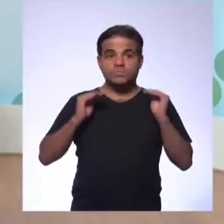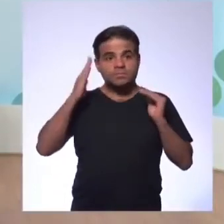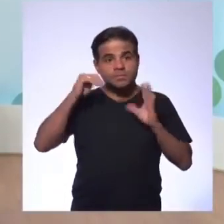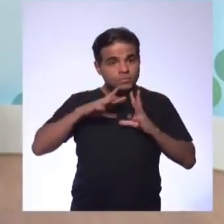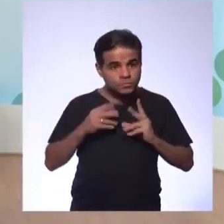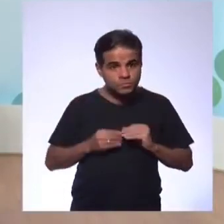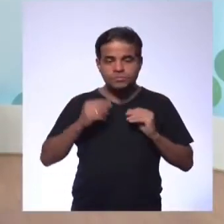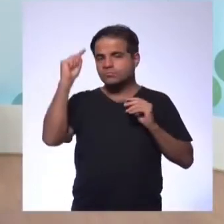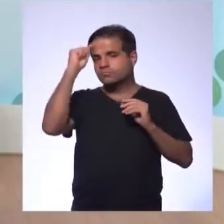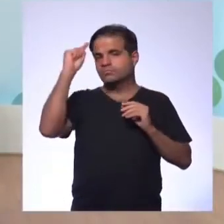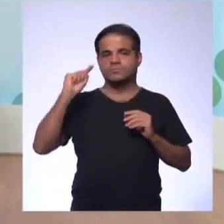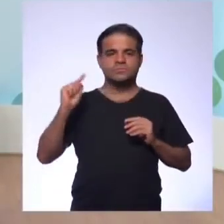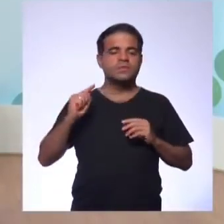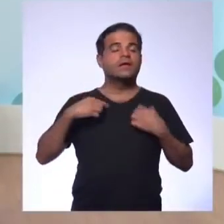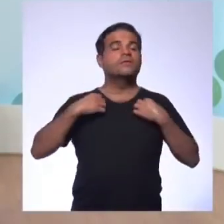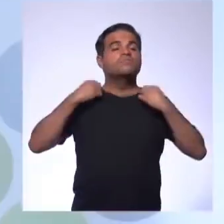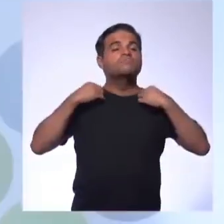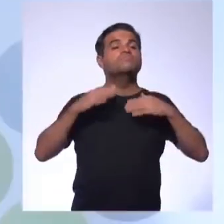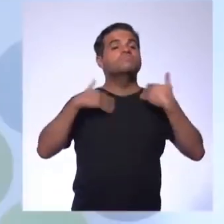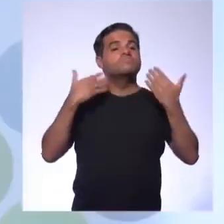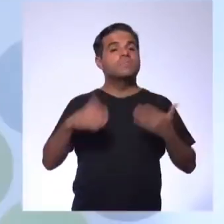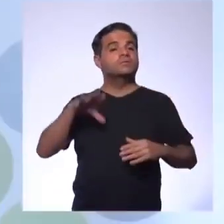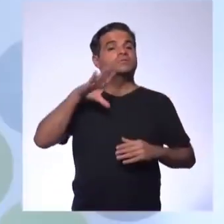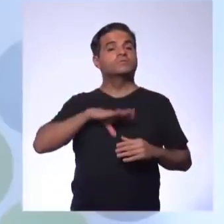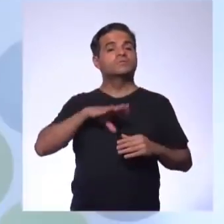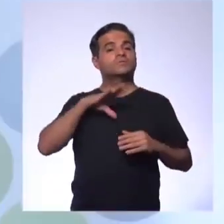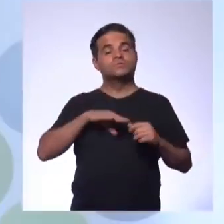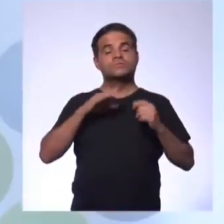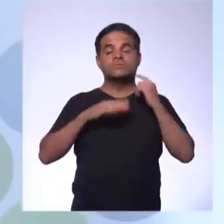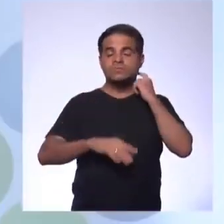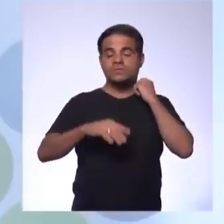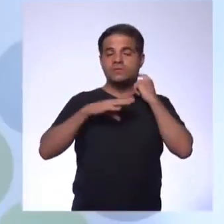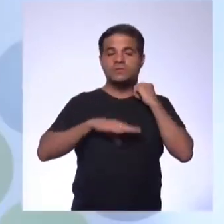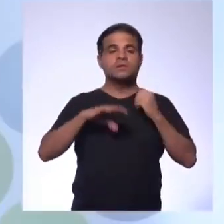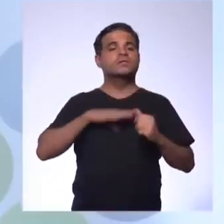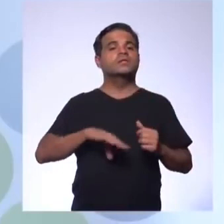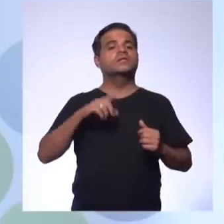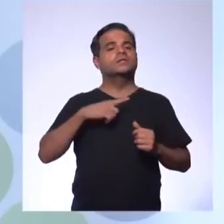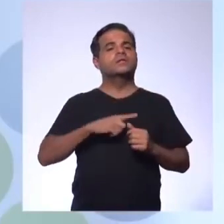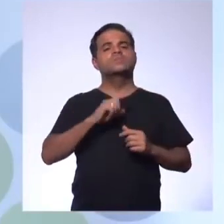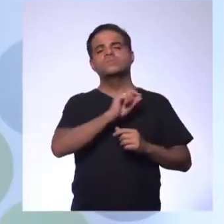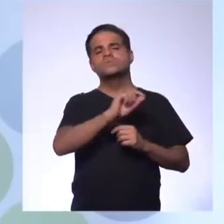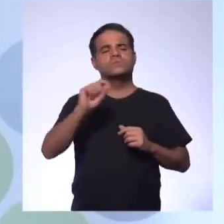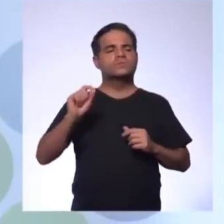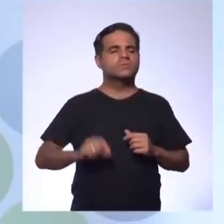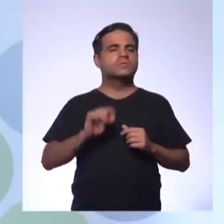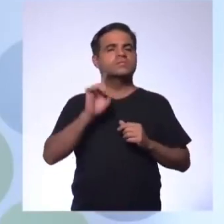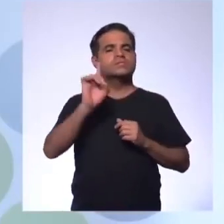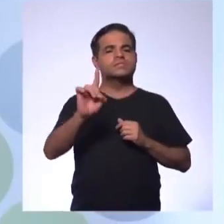de matemática, né? Porém, no de língua portuguesa, nós temos assim,